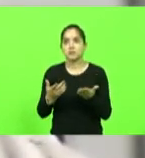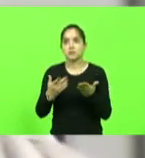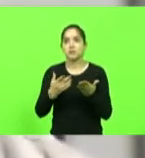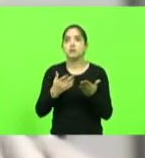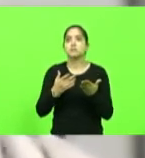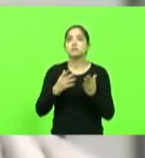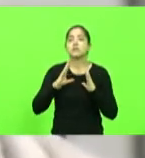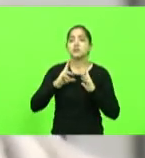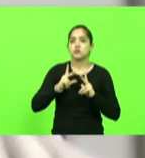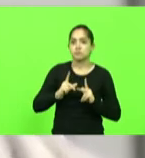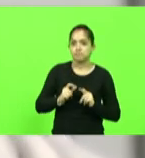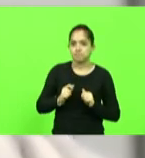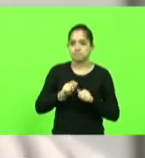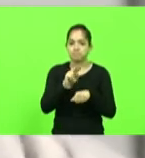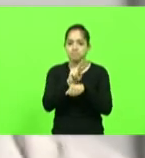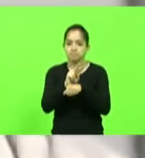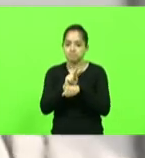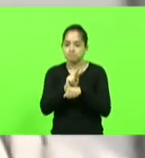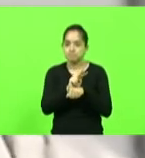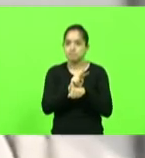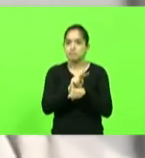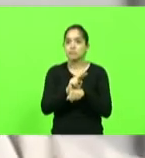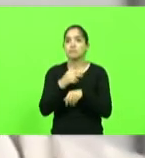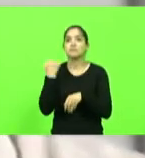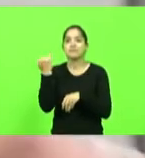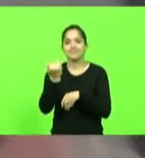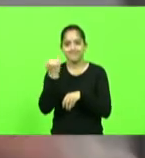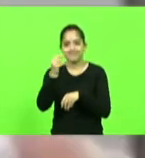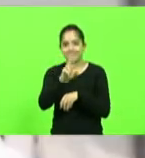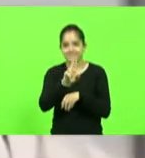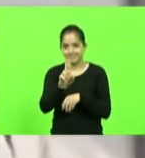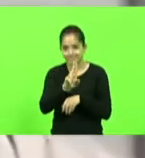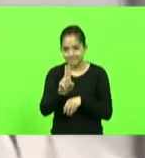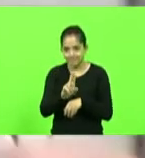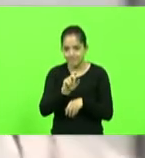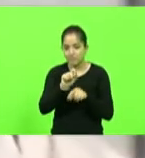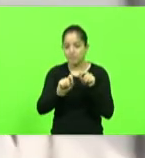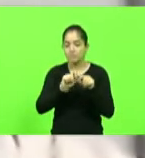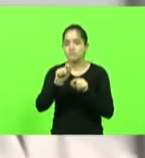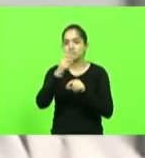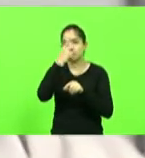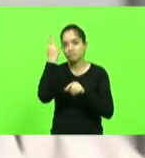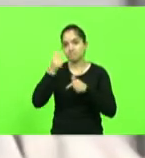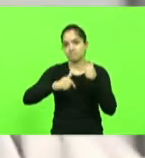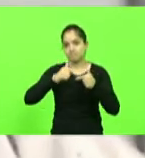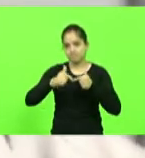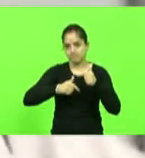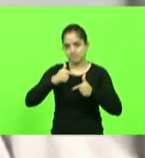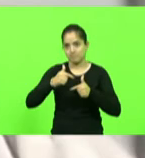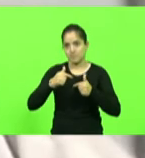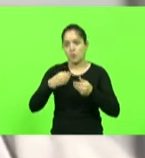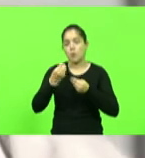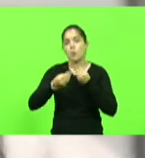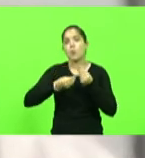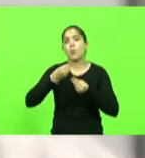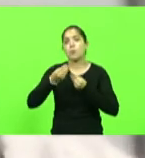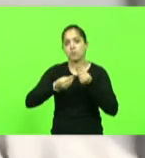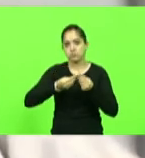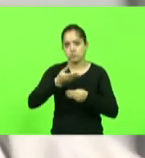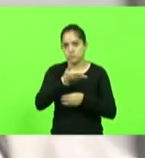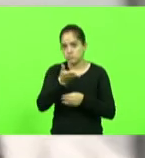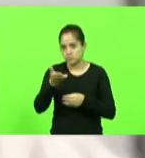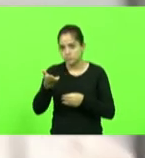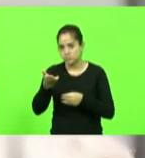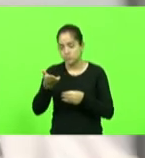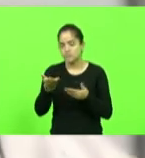segurança e vigia. É importante nomear quem são os trabalhadores. como estão os nossos trabalhadores do